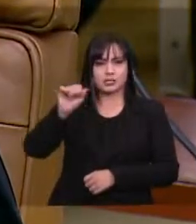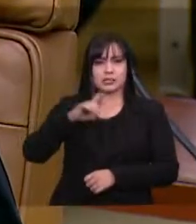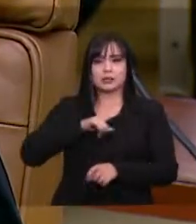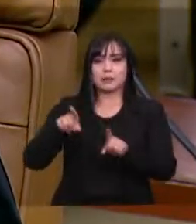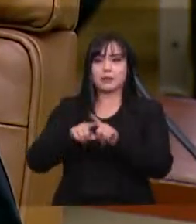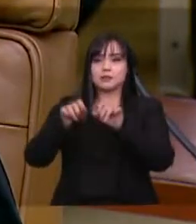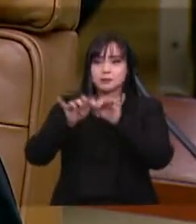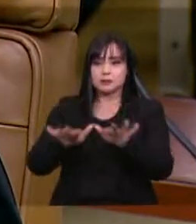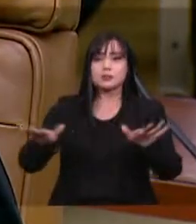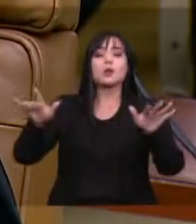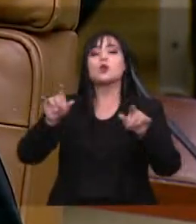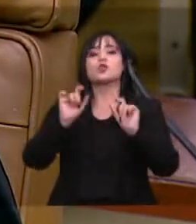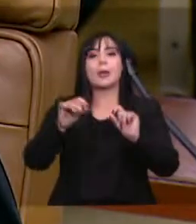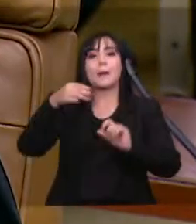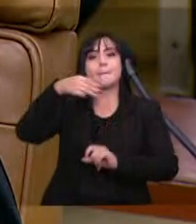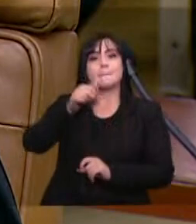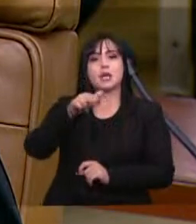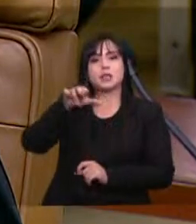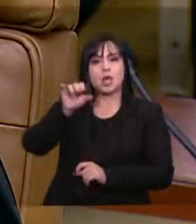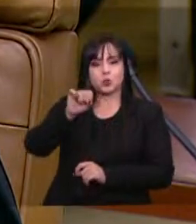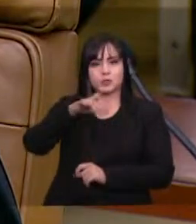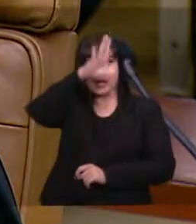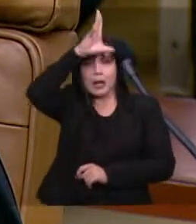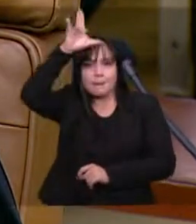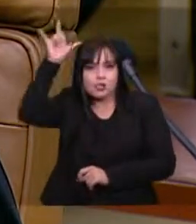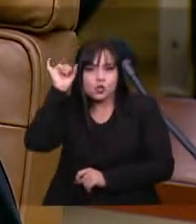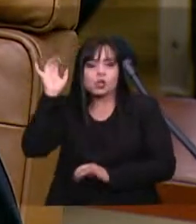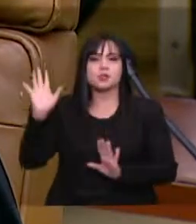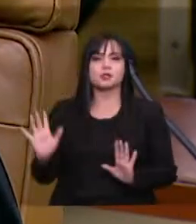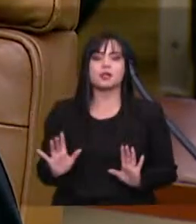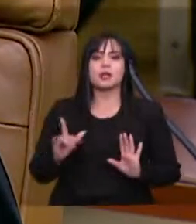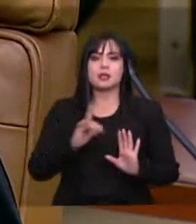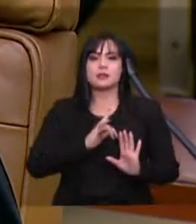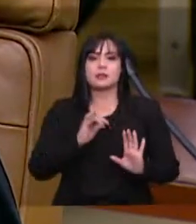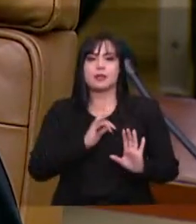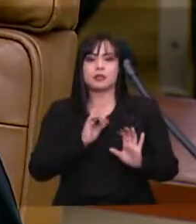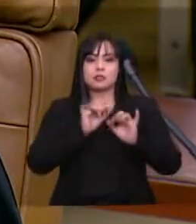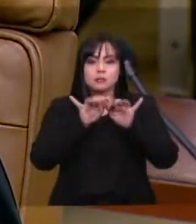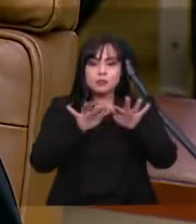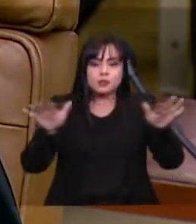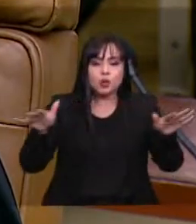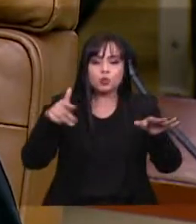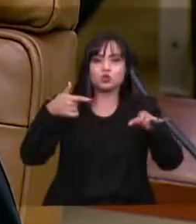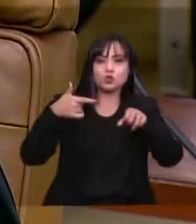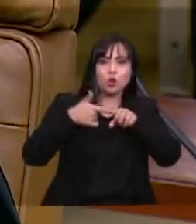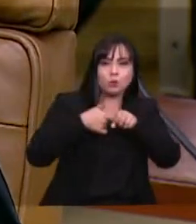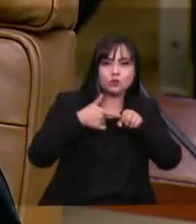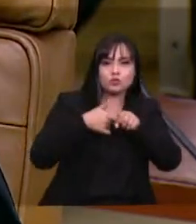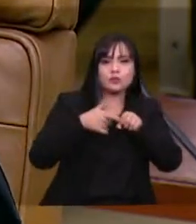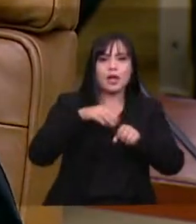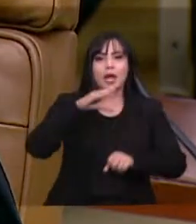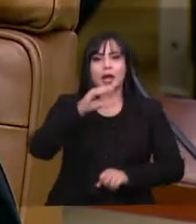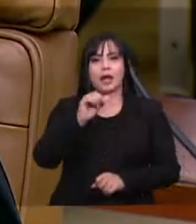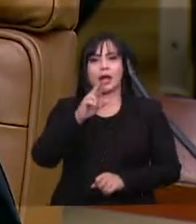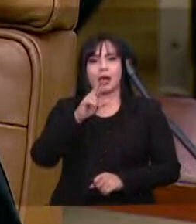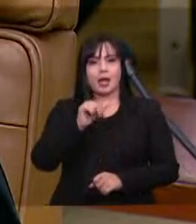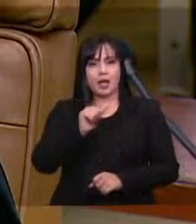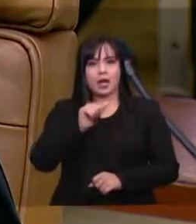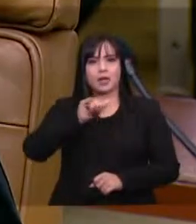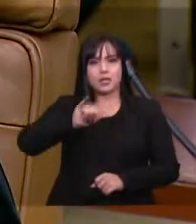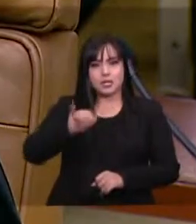de distribuição do combustível de Manaus no Estado do Amazonas na base de distribuição de combustíveis de Caracaraí